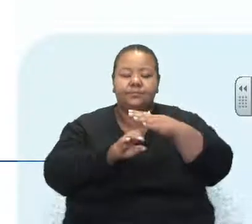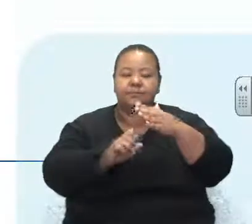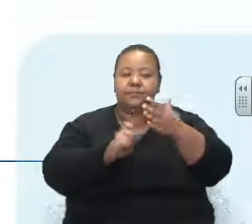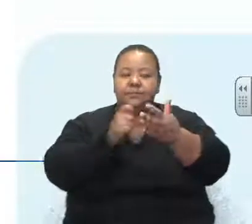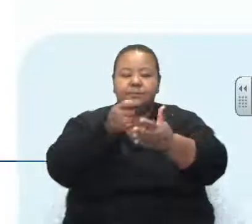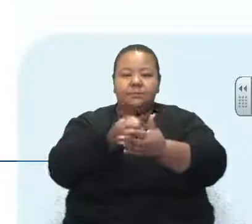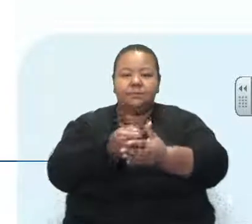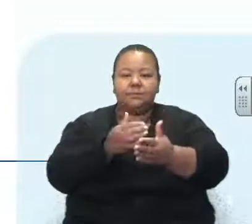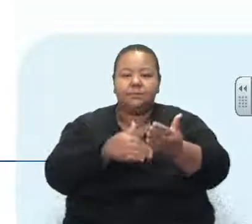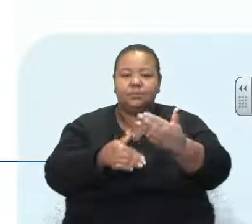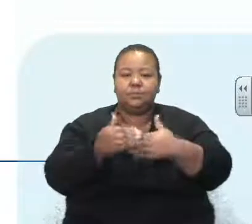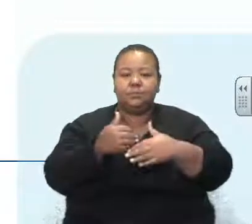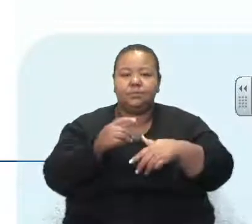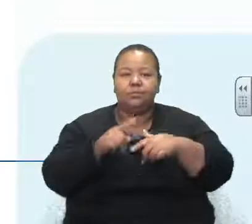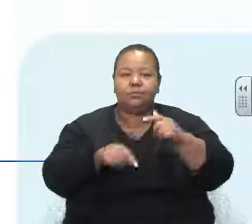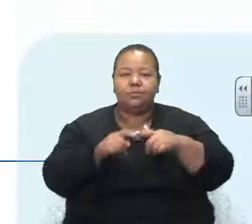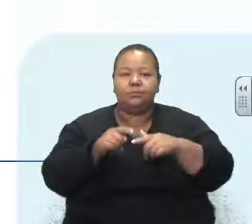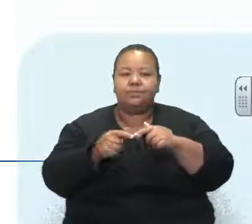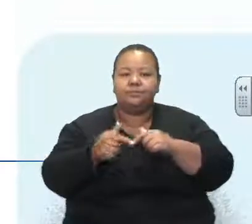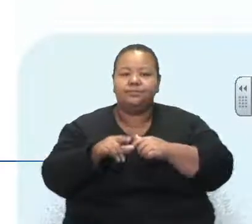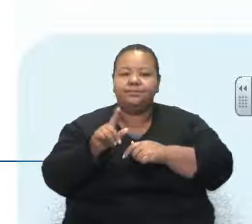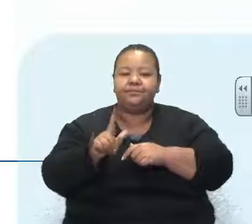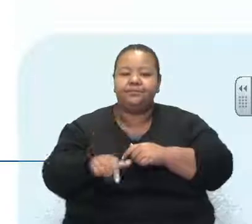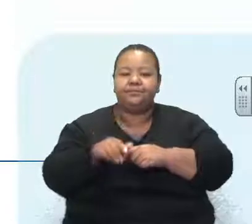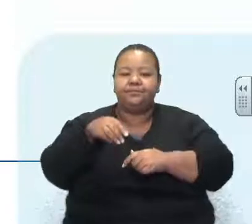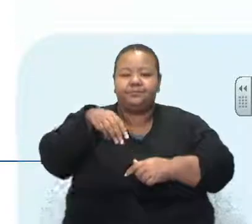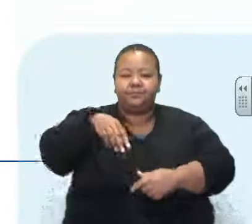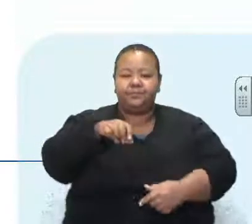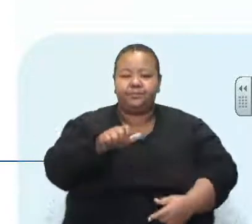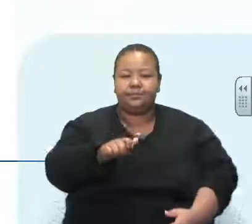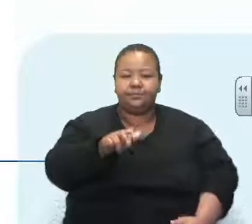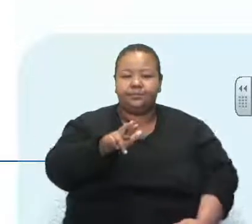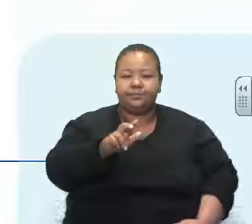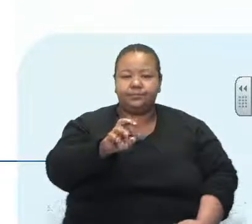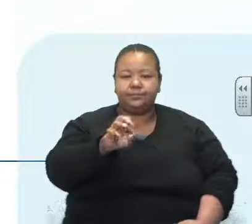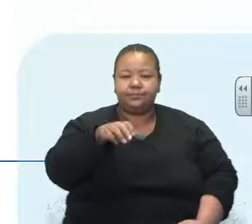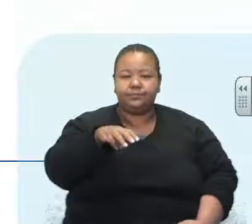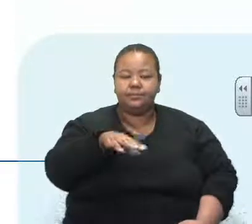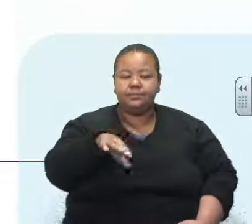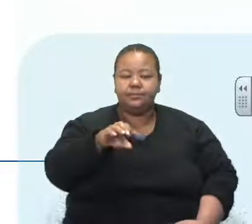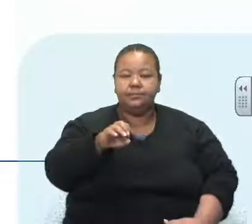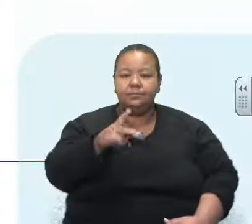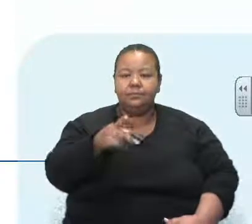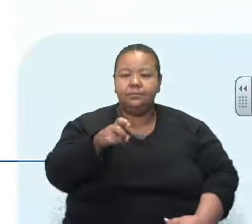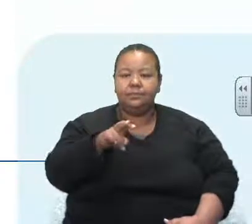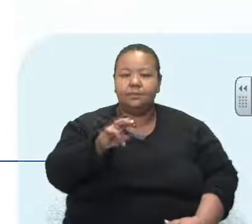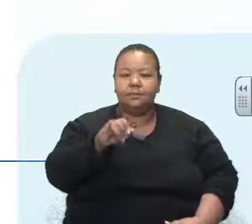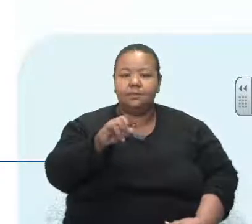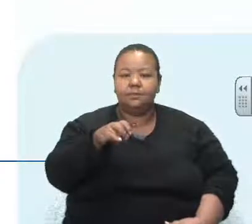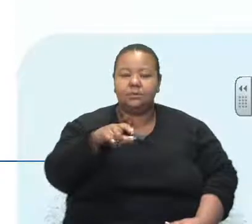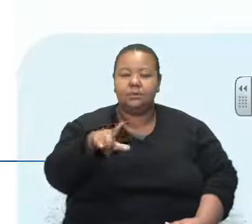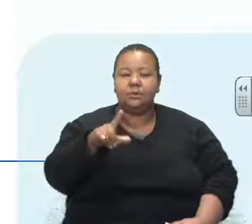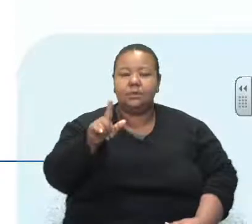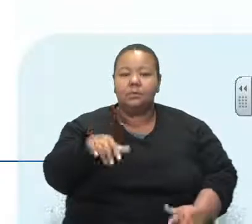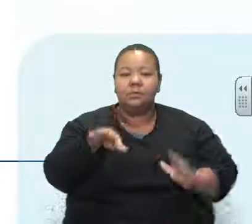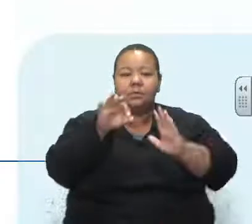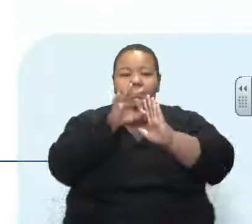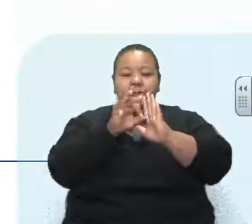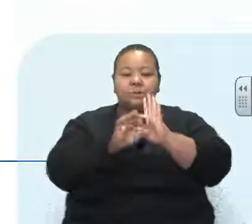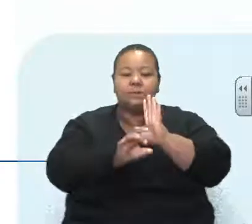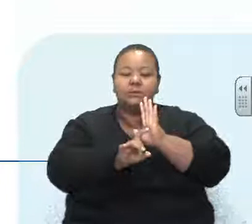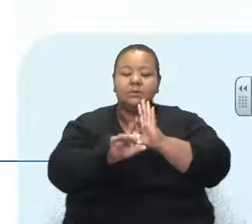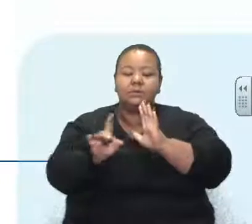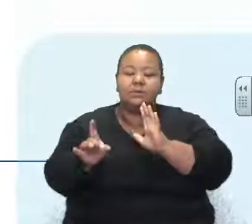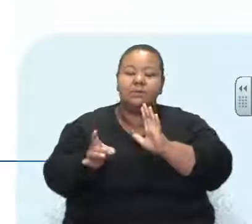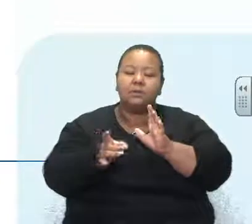seus produtos. A minha margem operacional vai medir em porcentagem cada venda e unidade monetária e o que